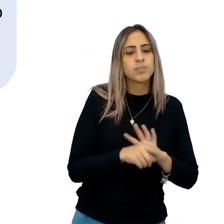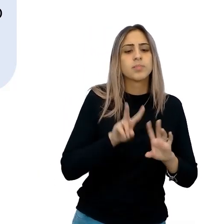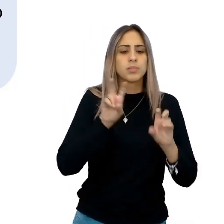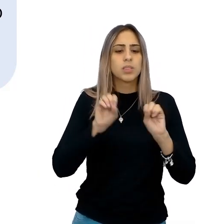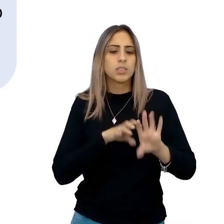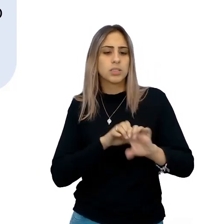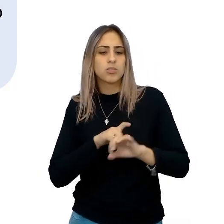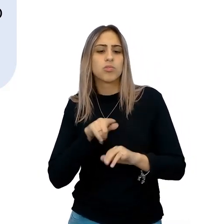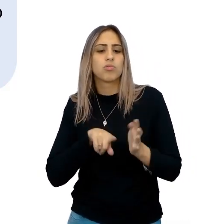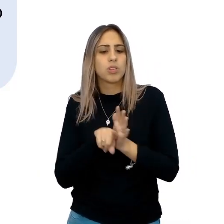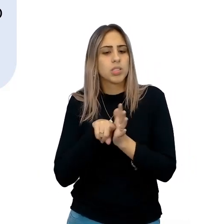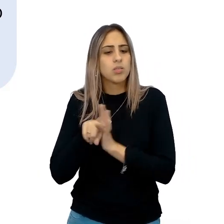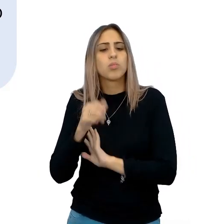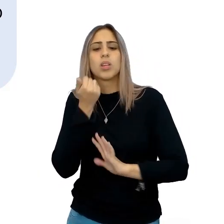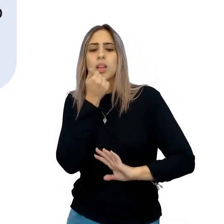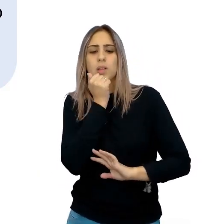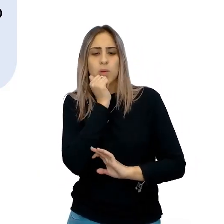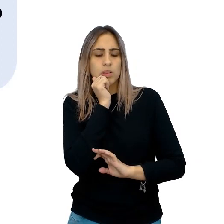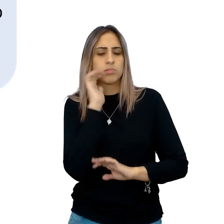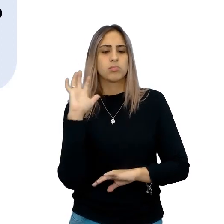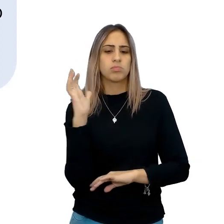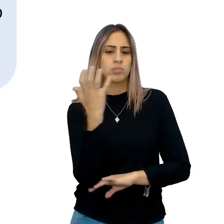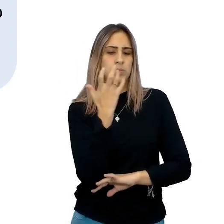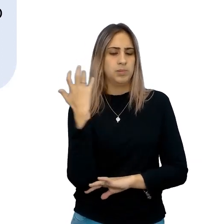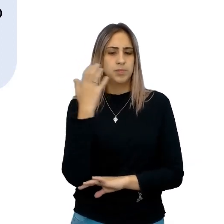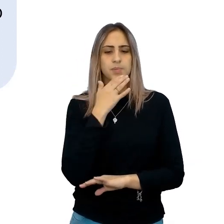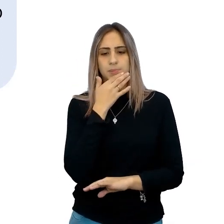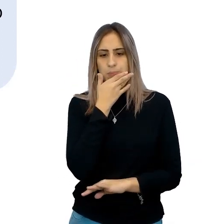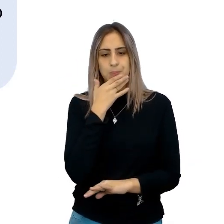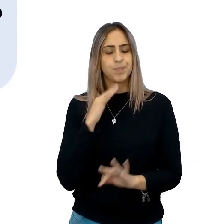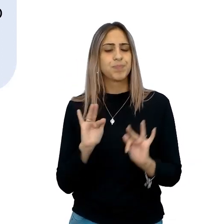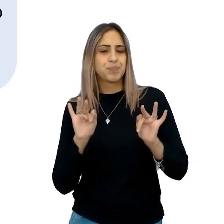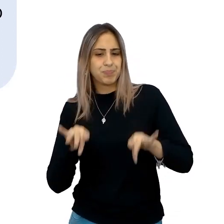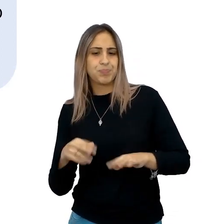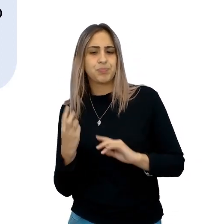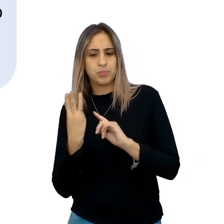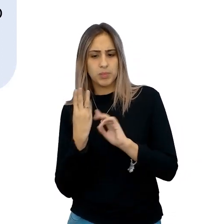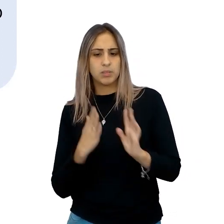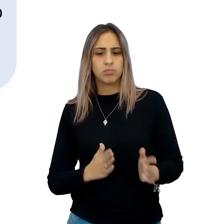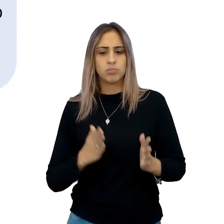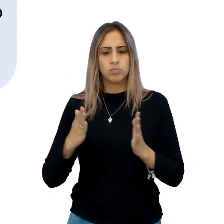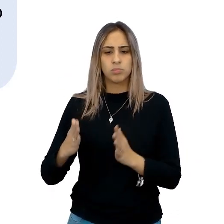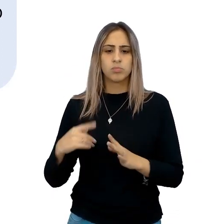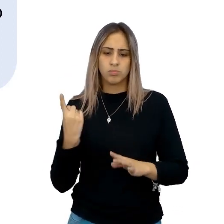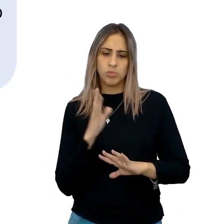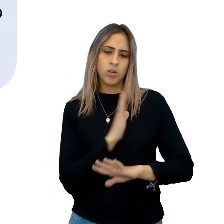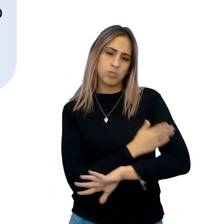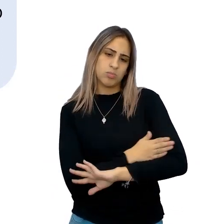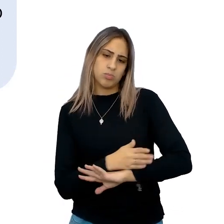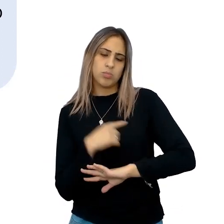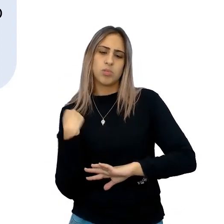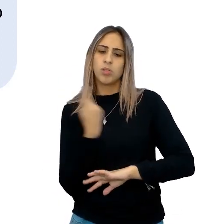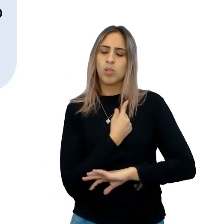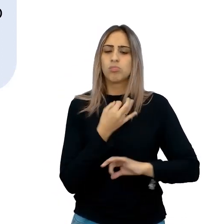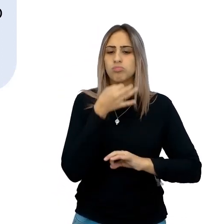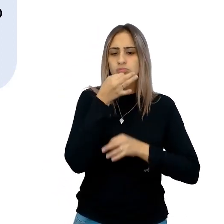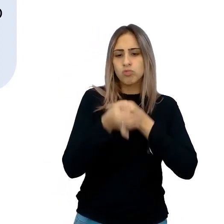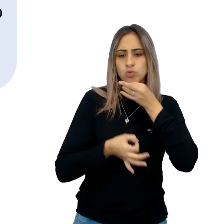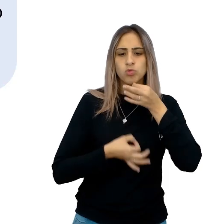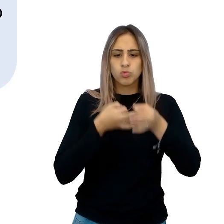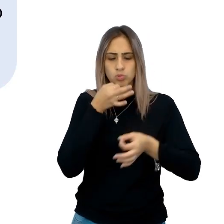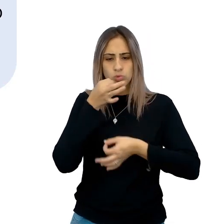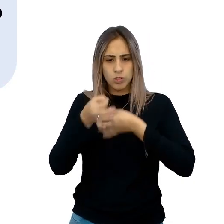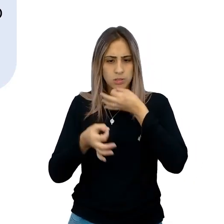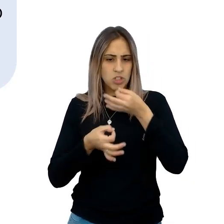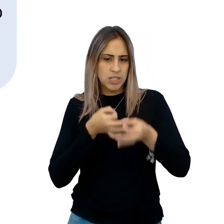sobre ensino por investigação, natureza da ciência, e por fim, como vocês também já estão acostumados, no nosso terceiro momento,